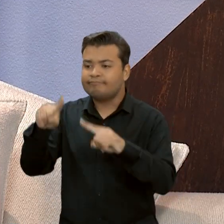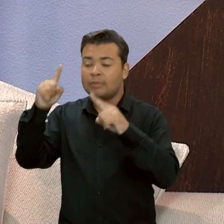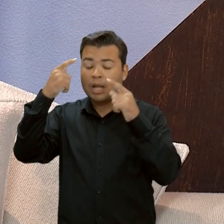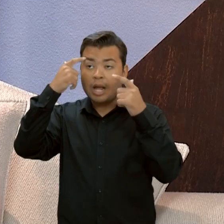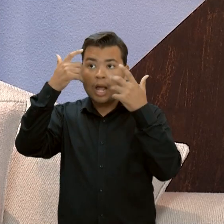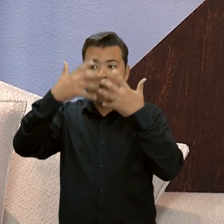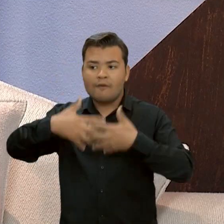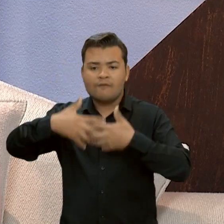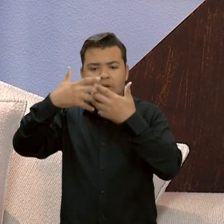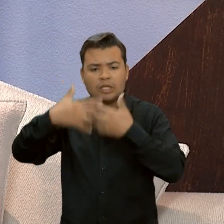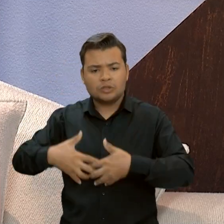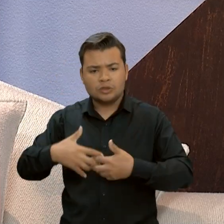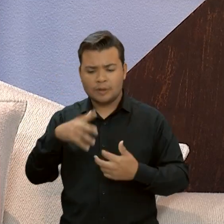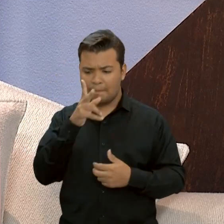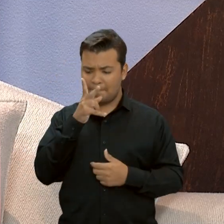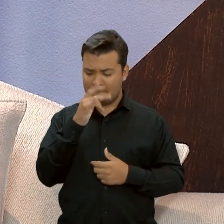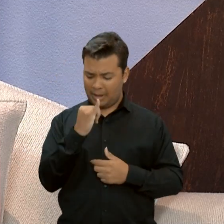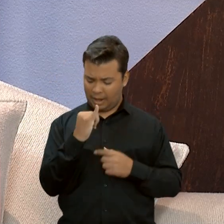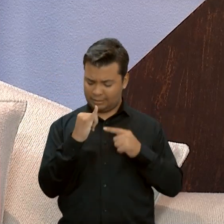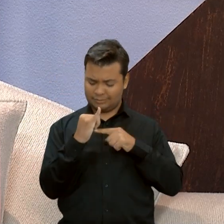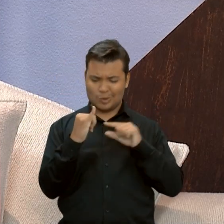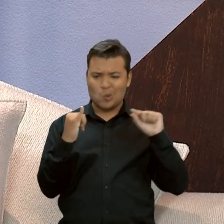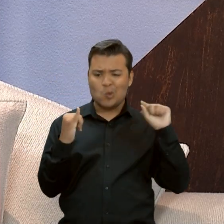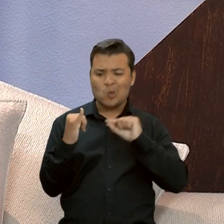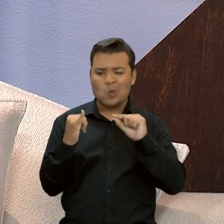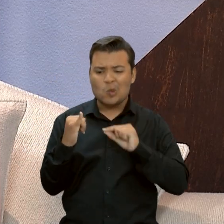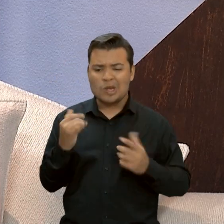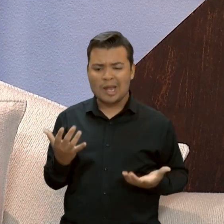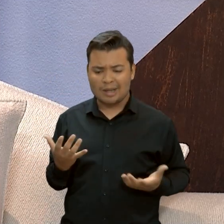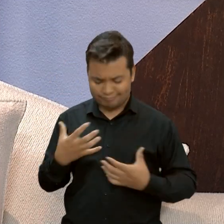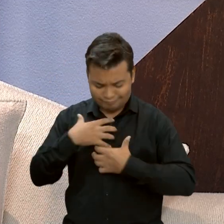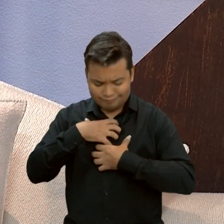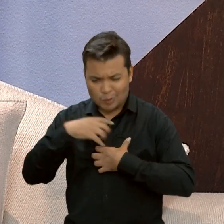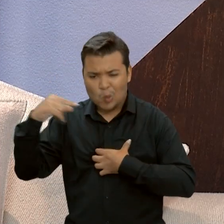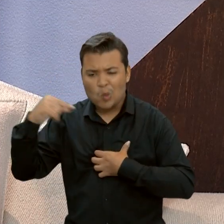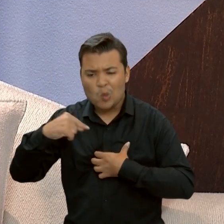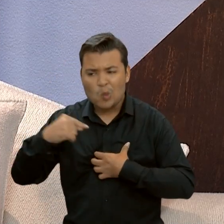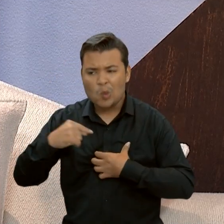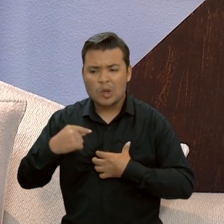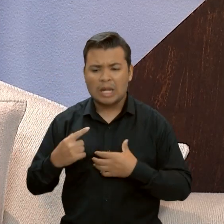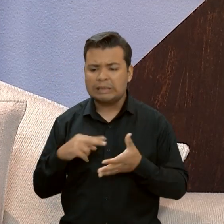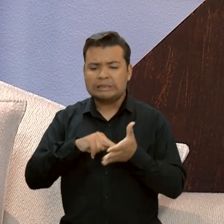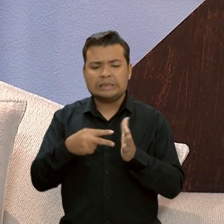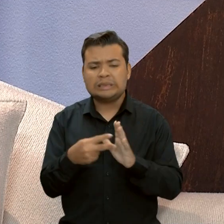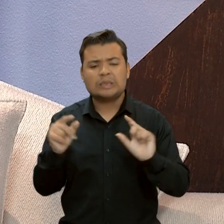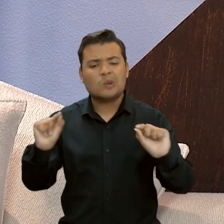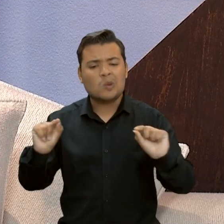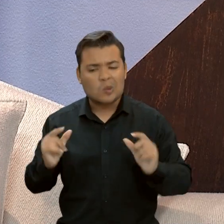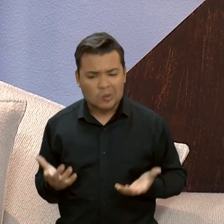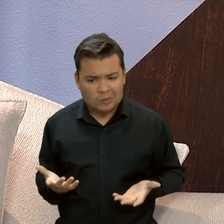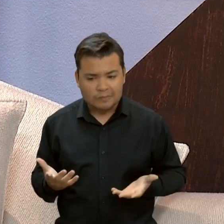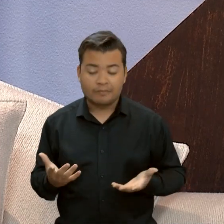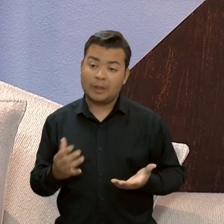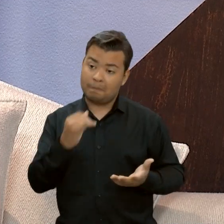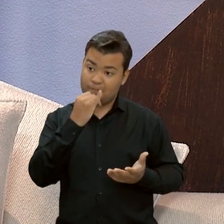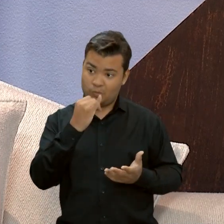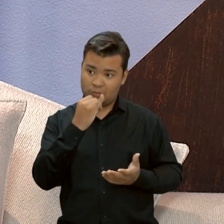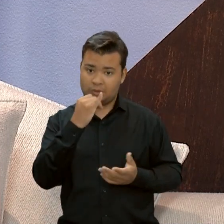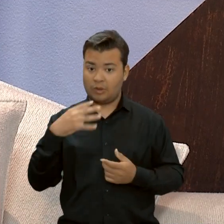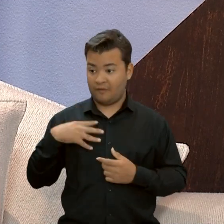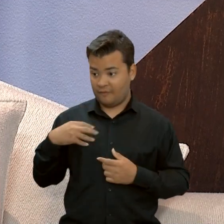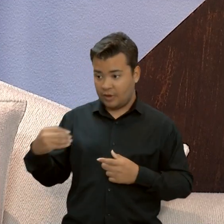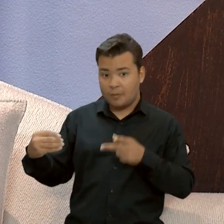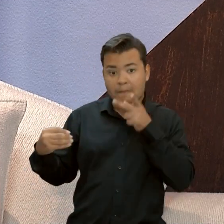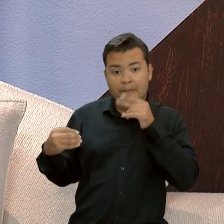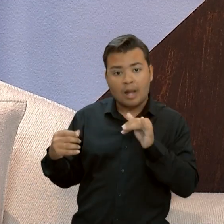pai, do que é paternidade. E eu penso que nós podemos trazer aqui o elemento da convivência, o